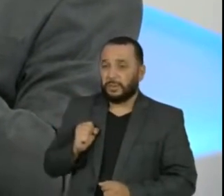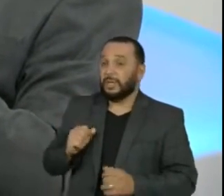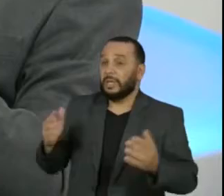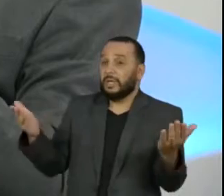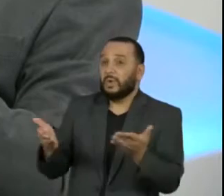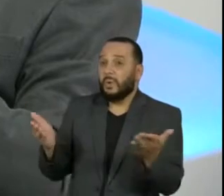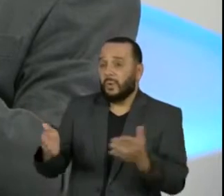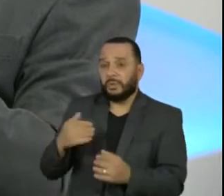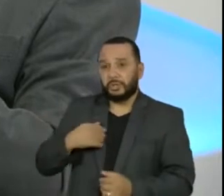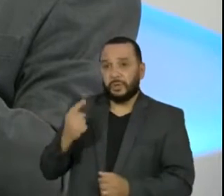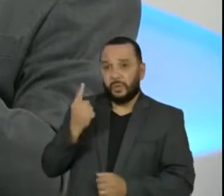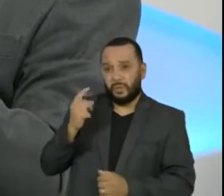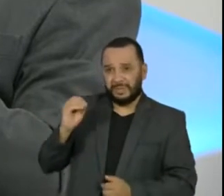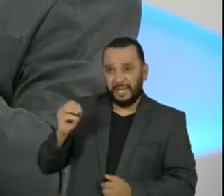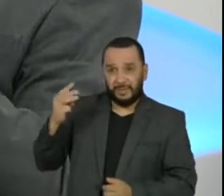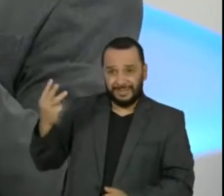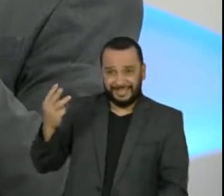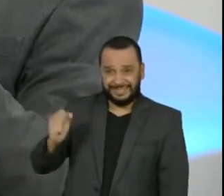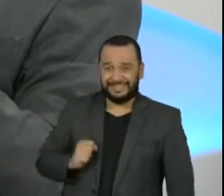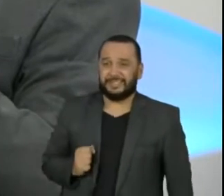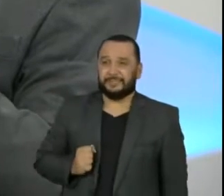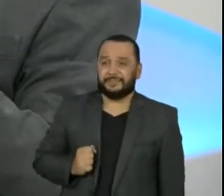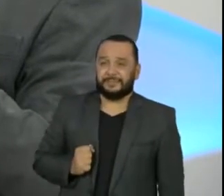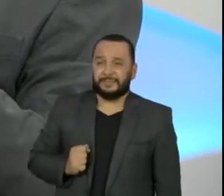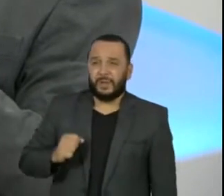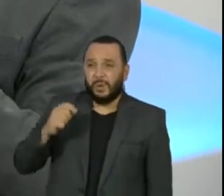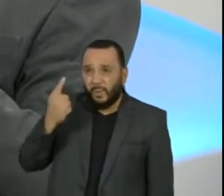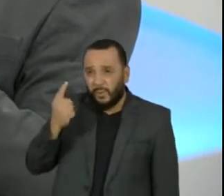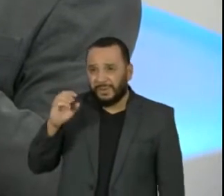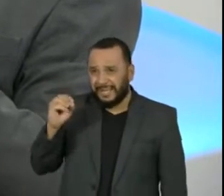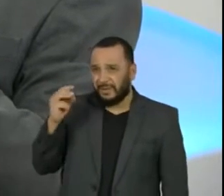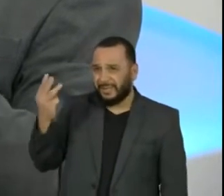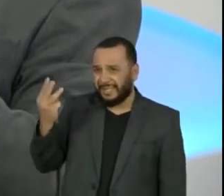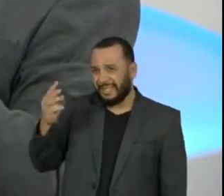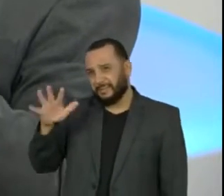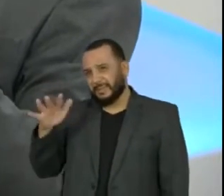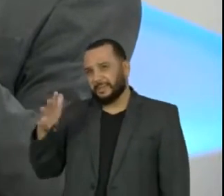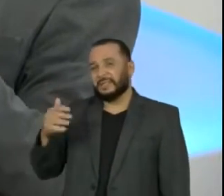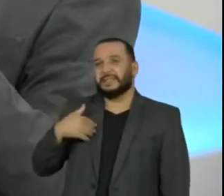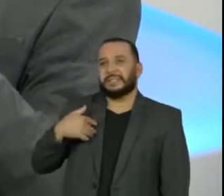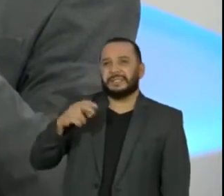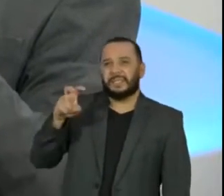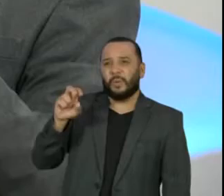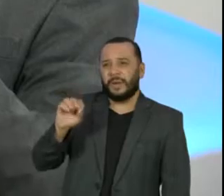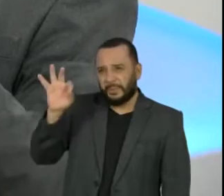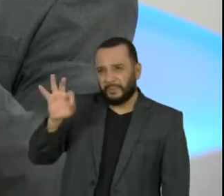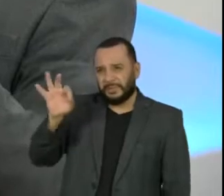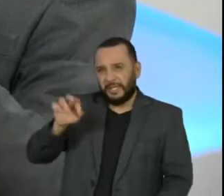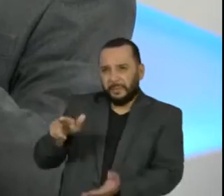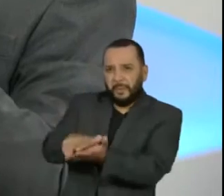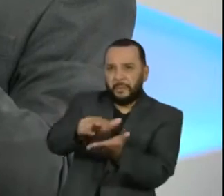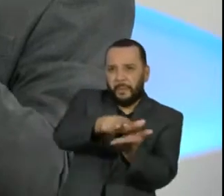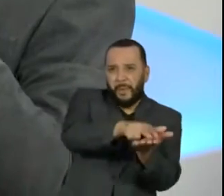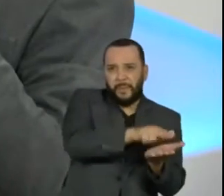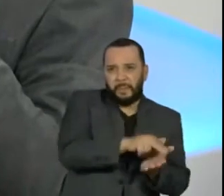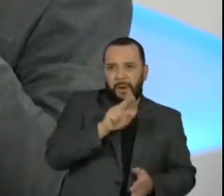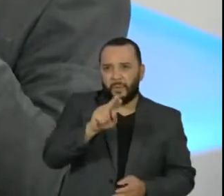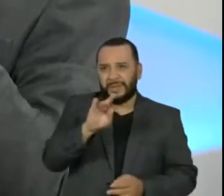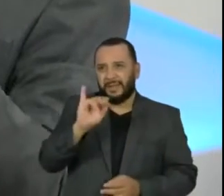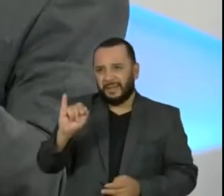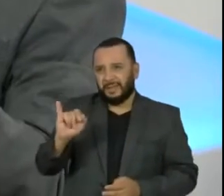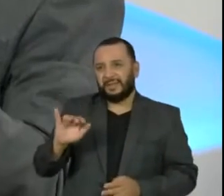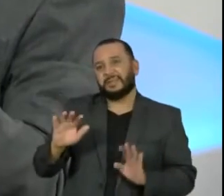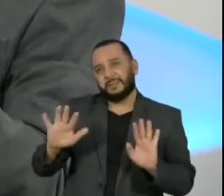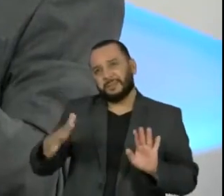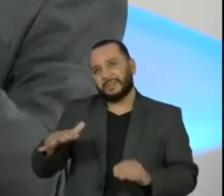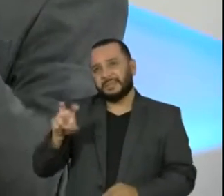para 1,03, com um pouco mais de 50% dos leitos ocupados e UTIs. Então, é o